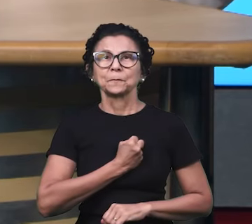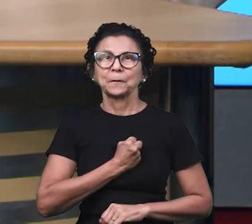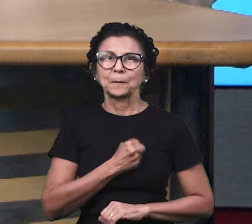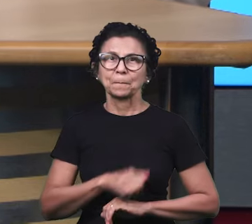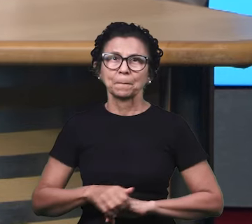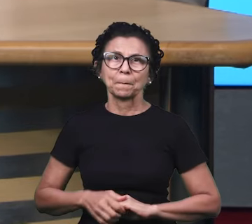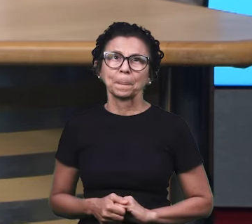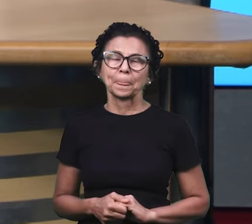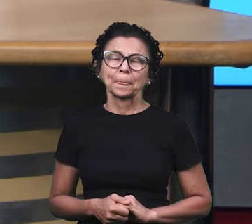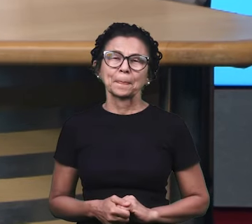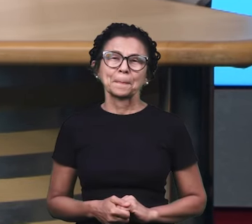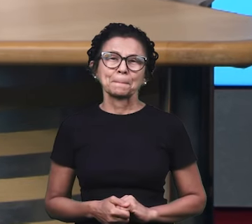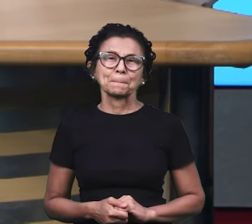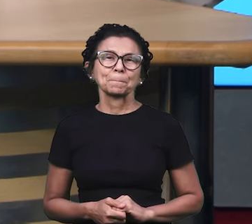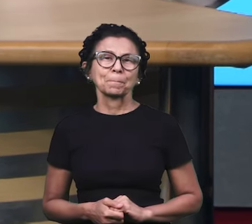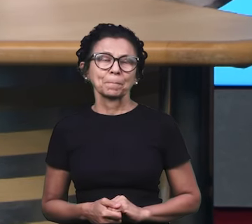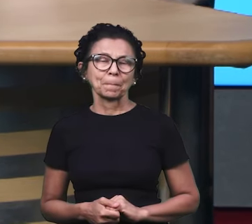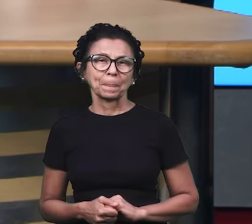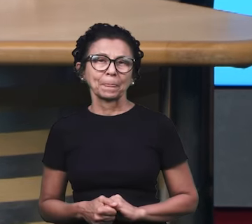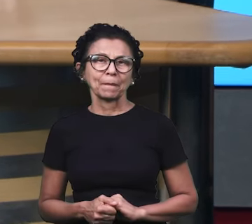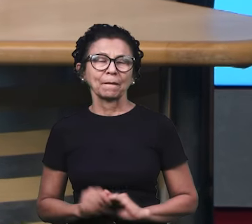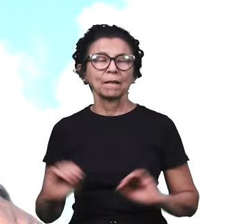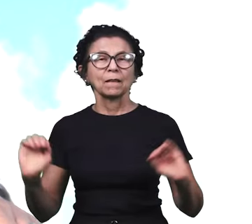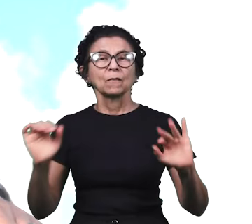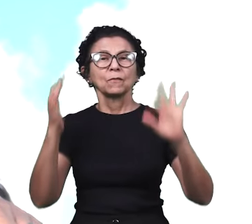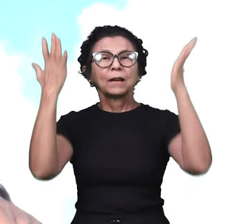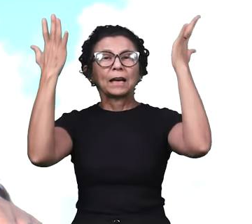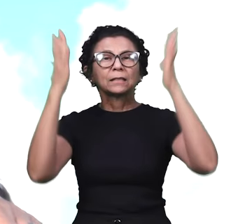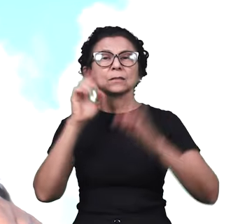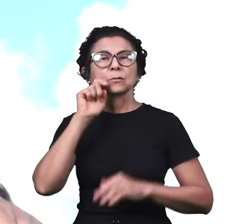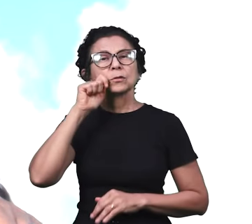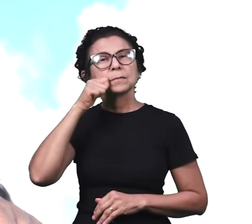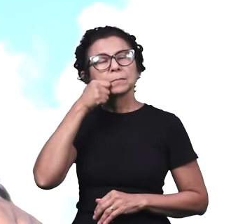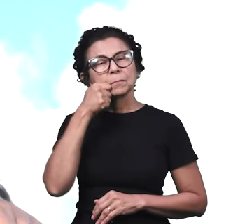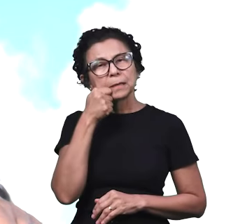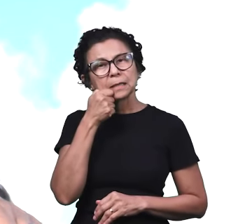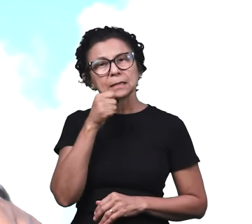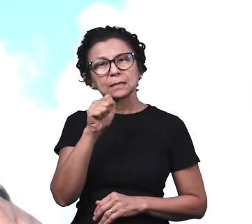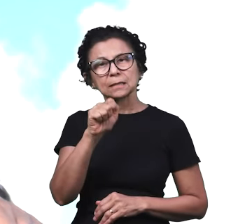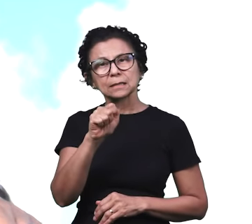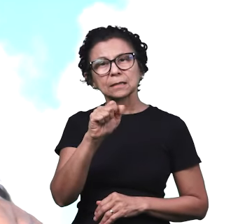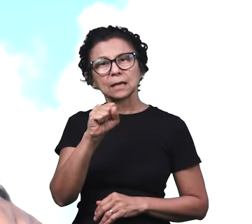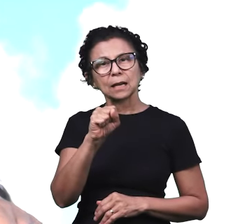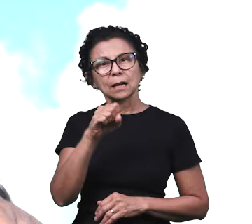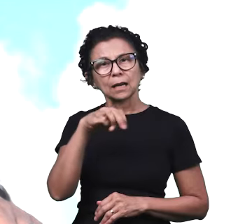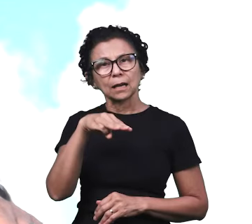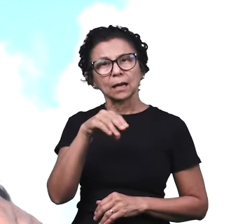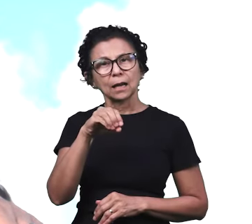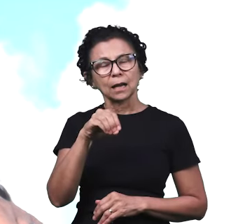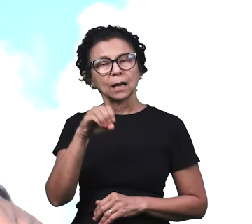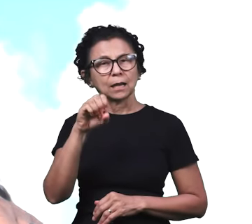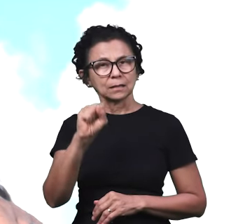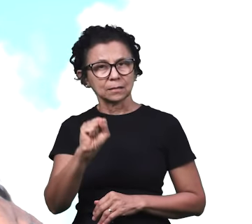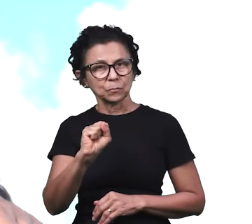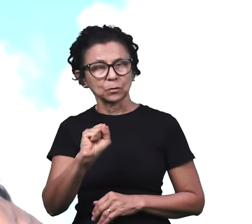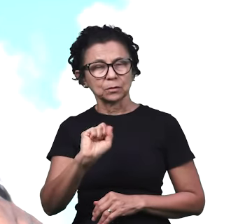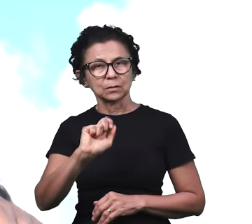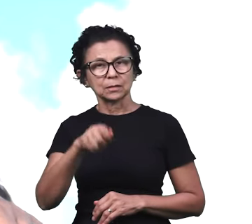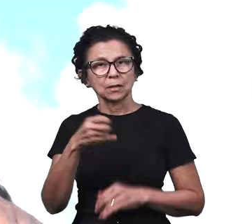chama de festa dos asmos, porque era tudo sem fermento. Então eles